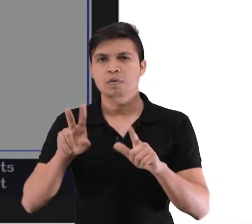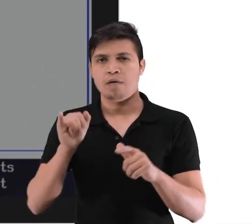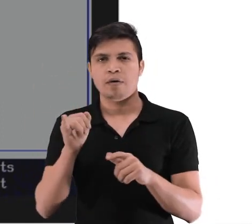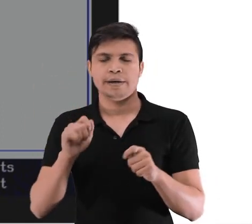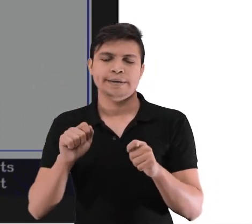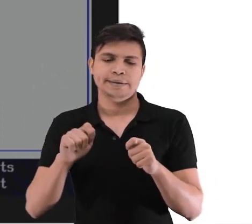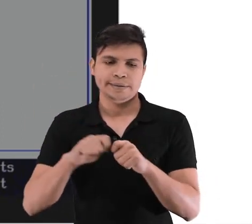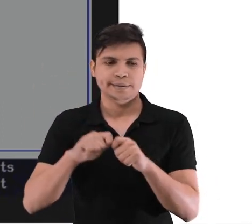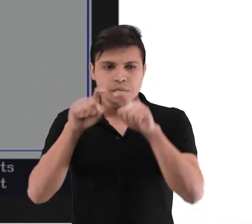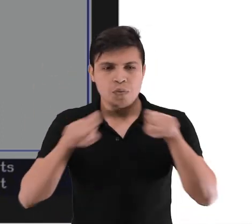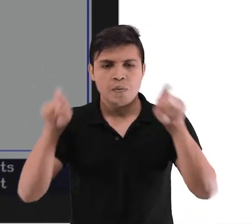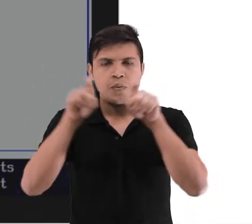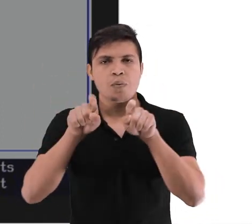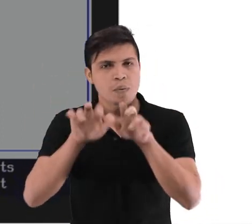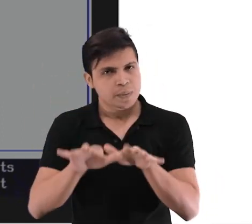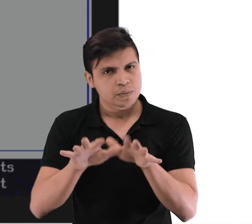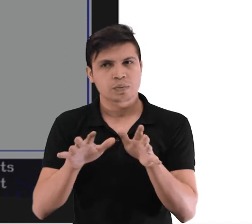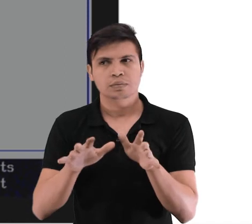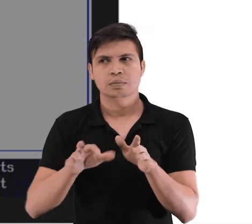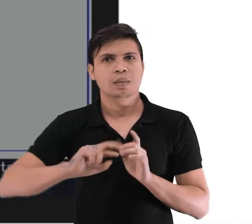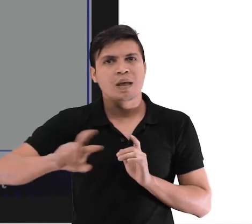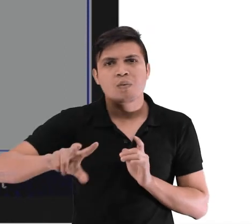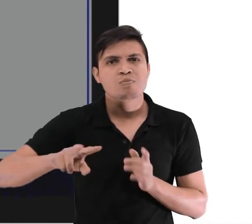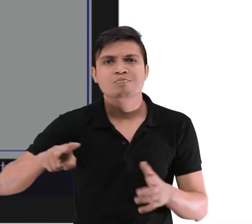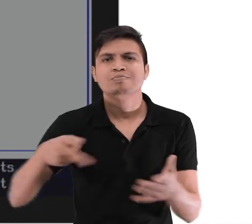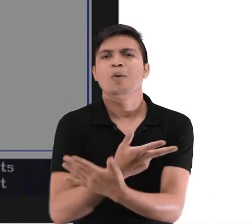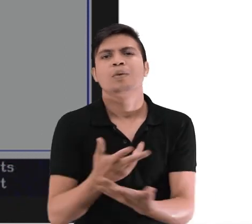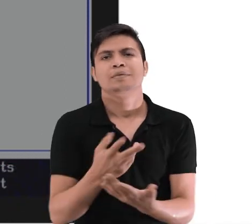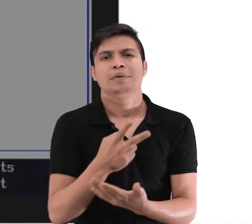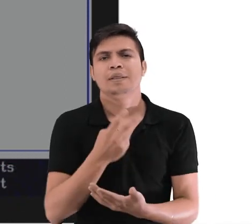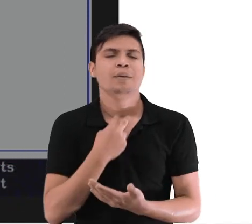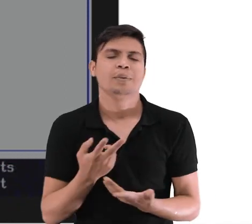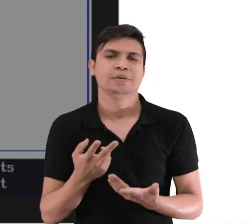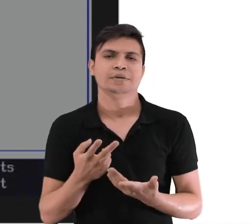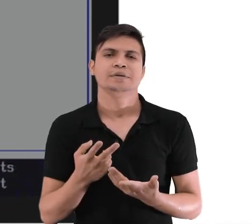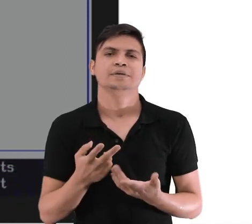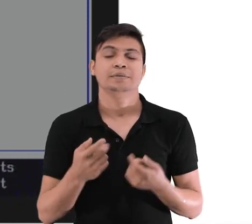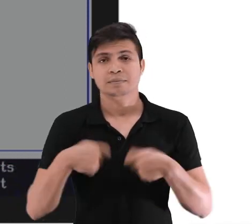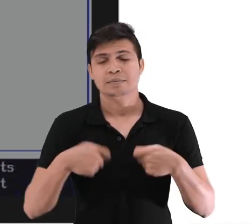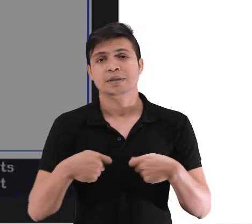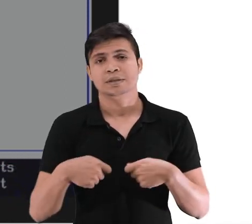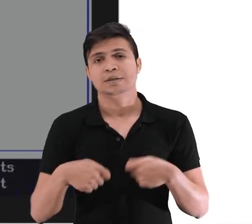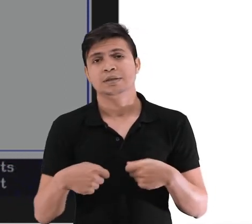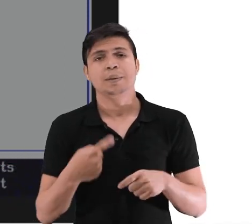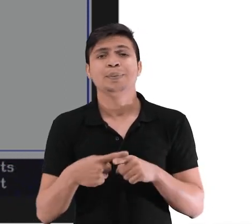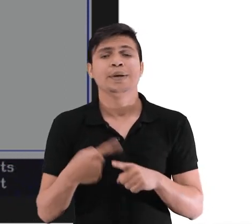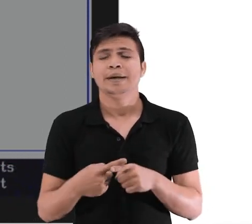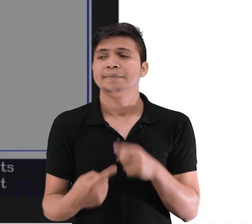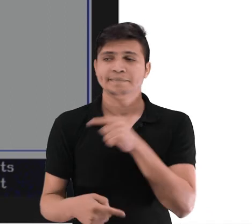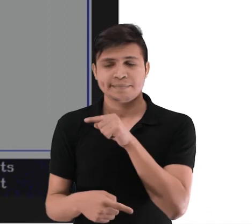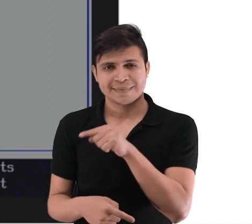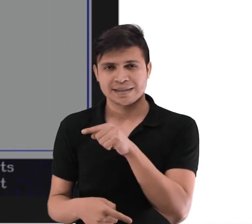computador, ela não vai ser realizada, ela não vai ser ativada, ela não vai ser feita, porque essa opção